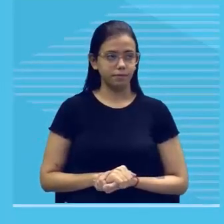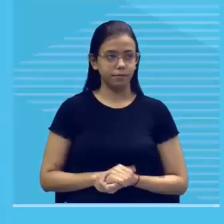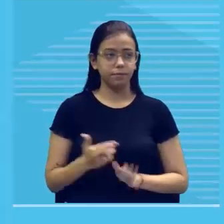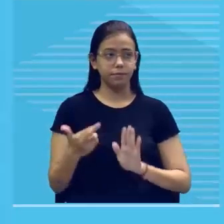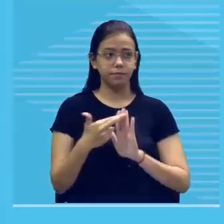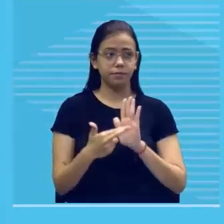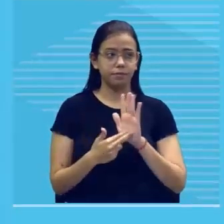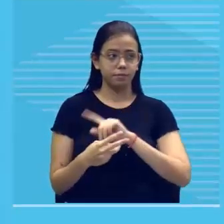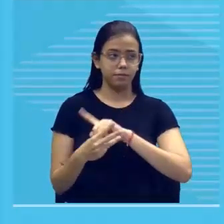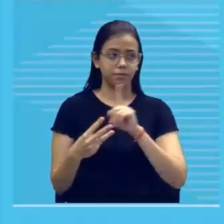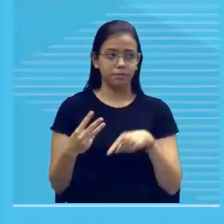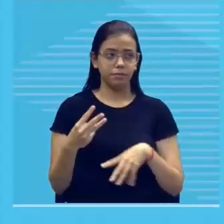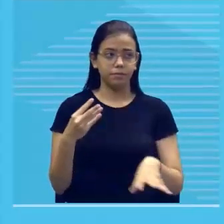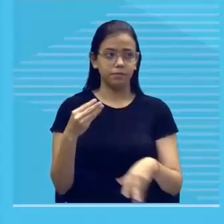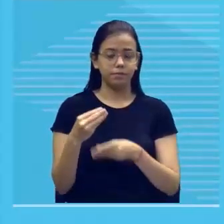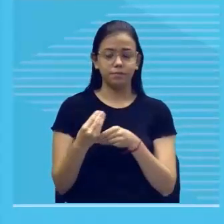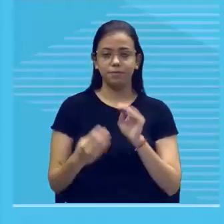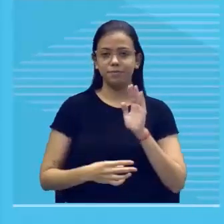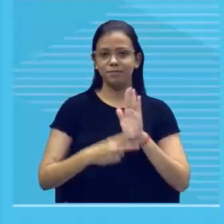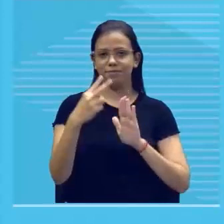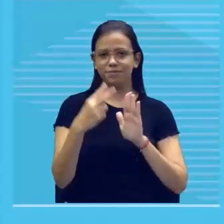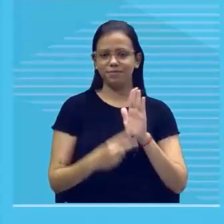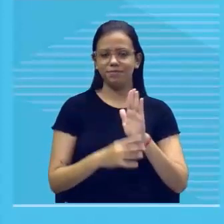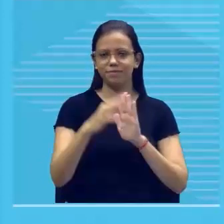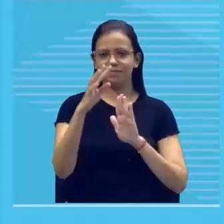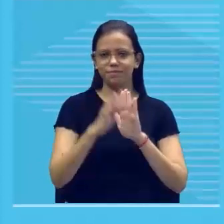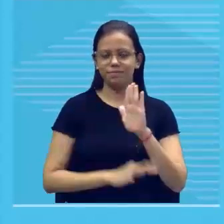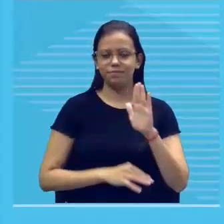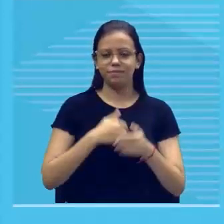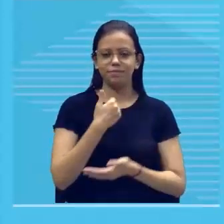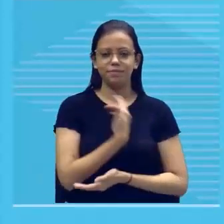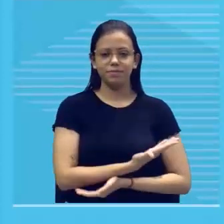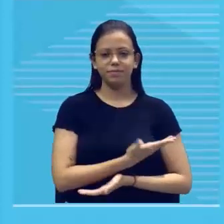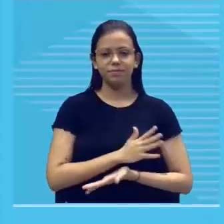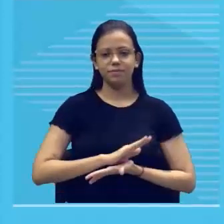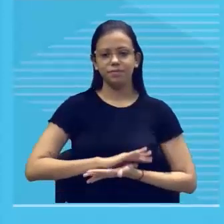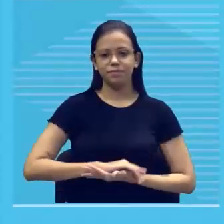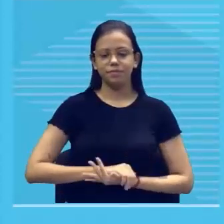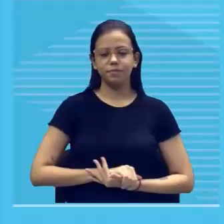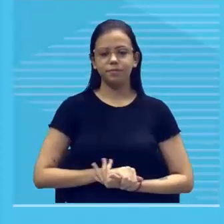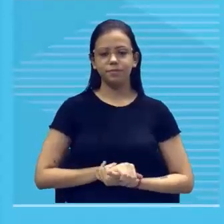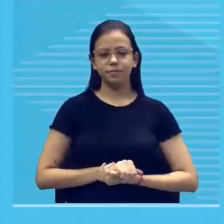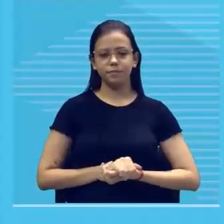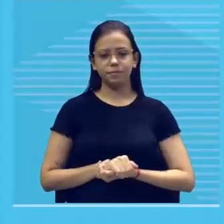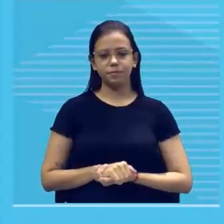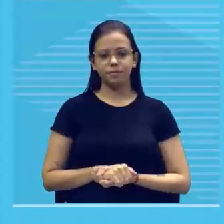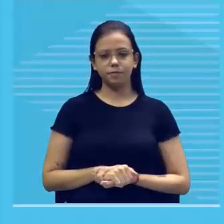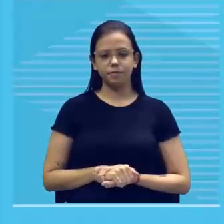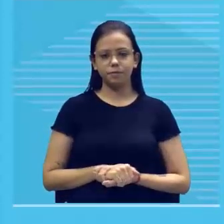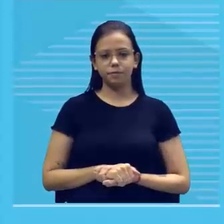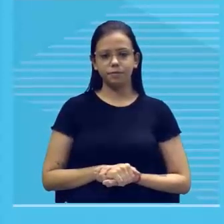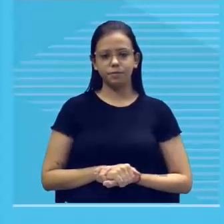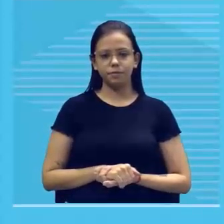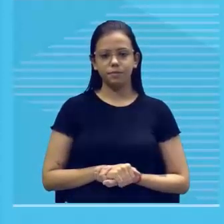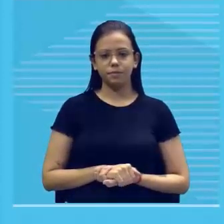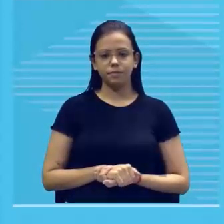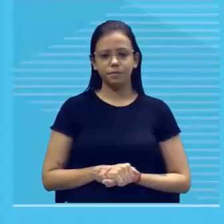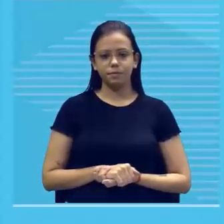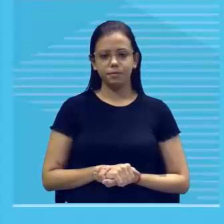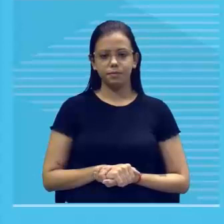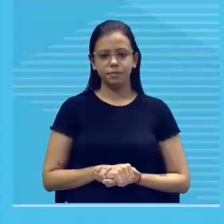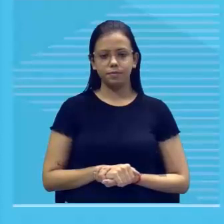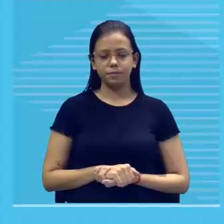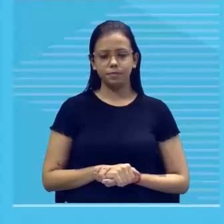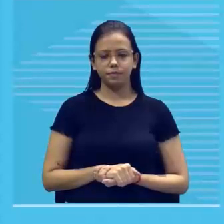a regra de três composta um processo prático para resolver problemas que envolvem mais de duas grandezas